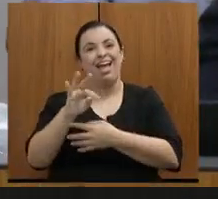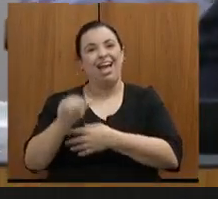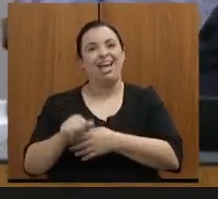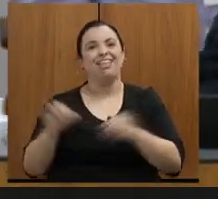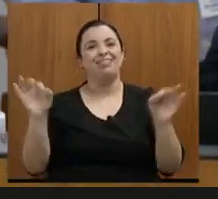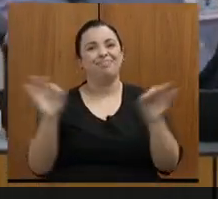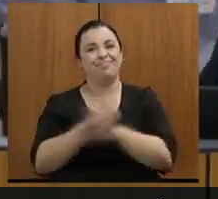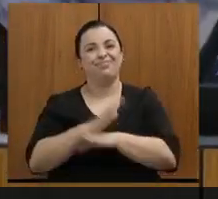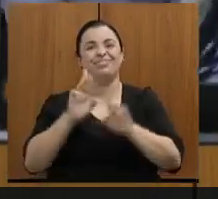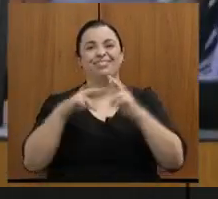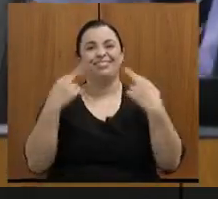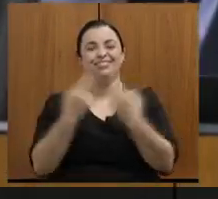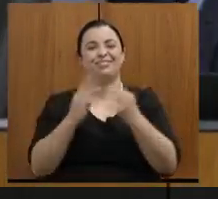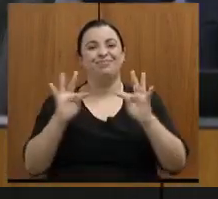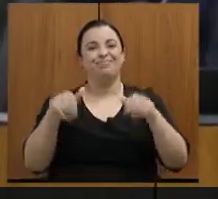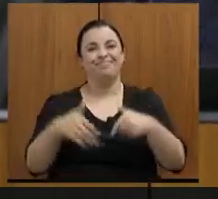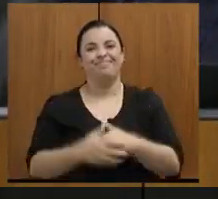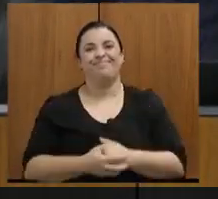trabalhos.